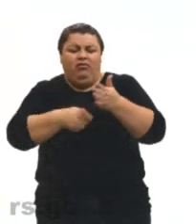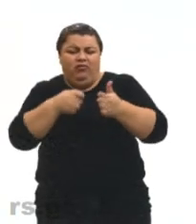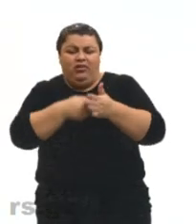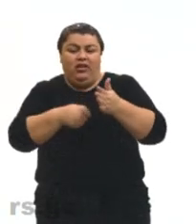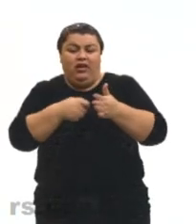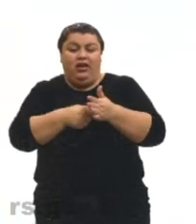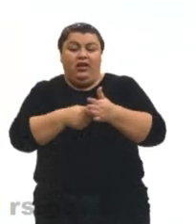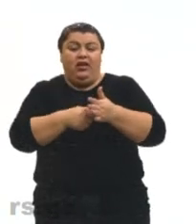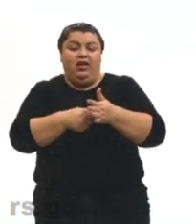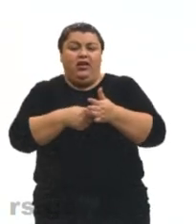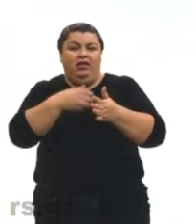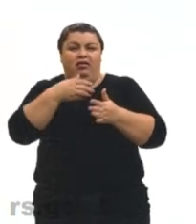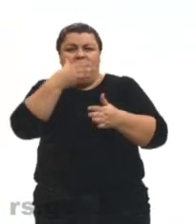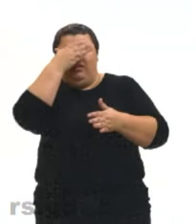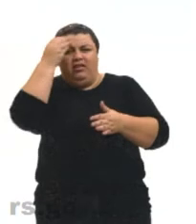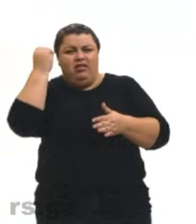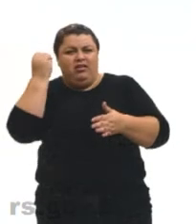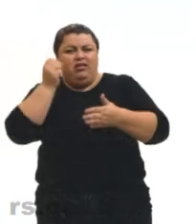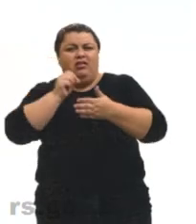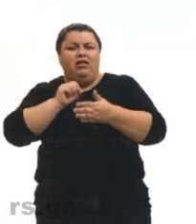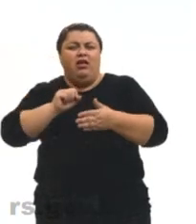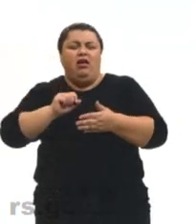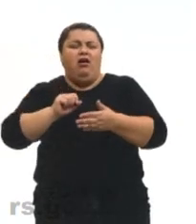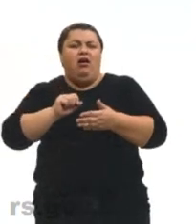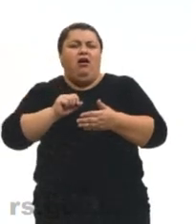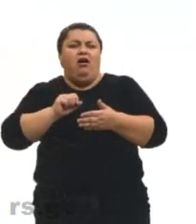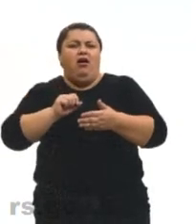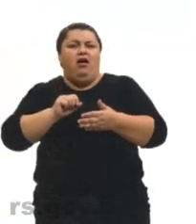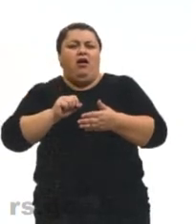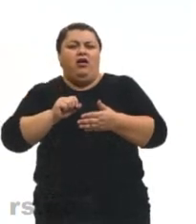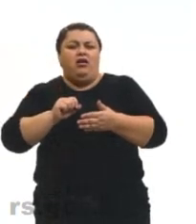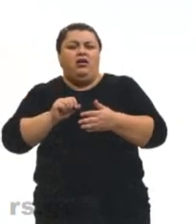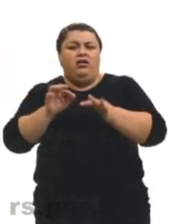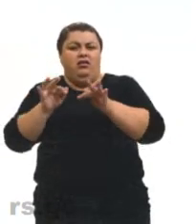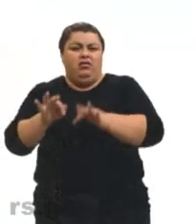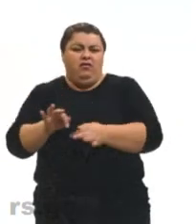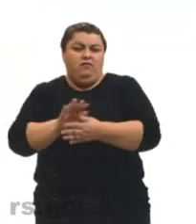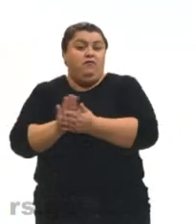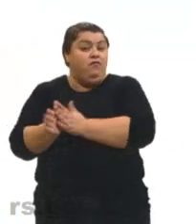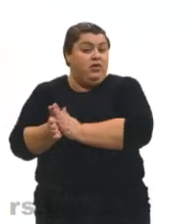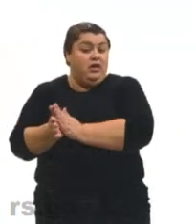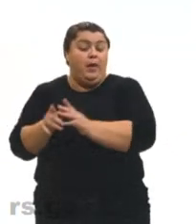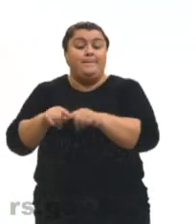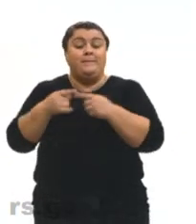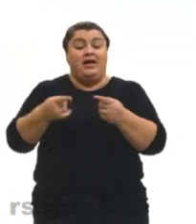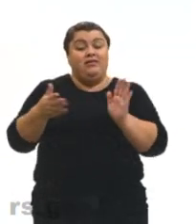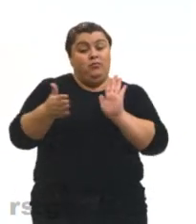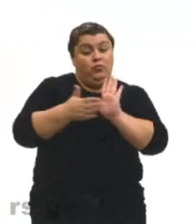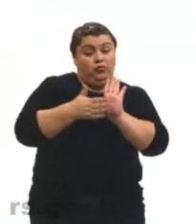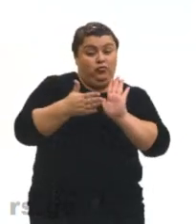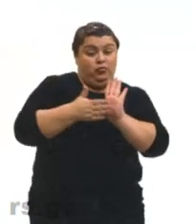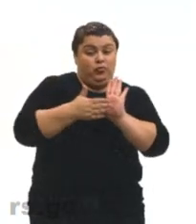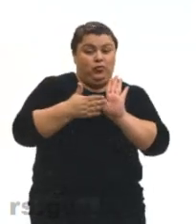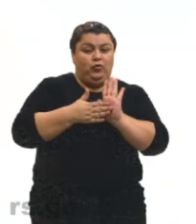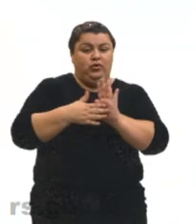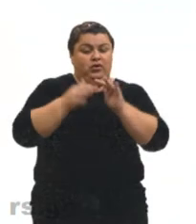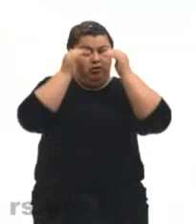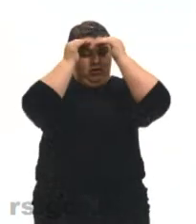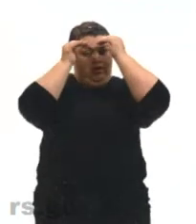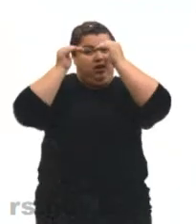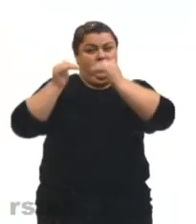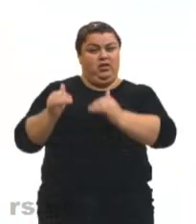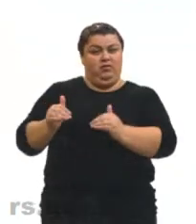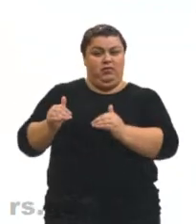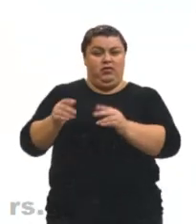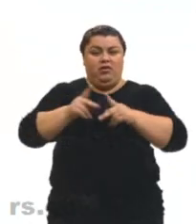a memória da escravidão seja esquecida seja apagada seja destruída o que a gente pode propor então é que Em respeito